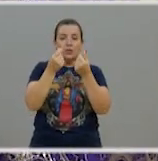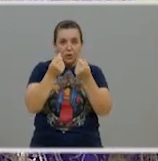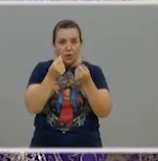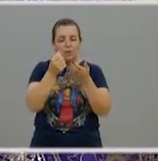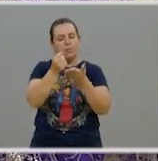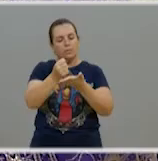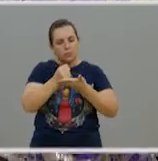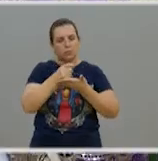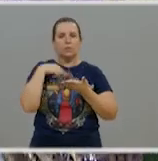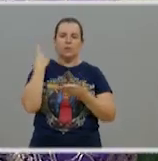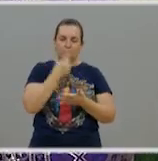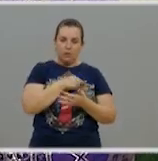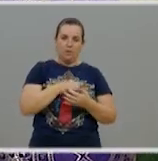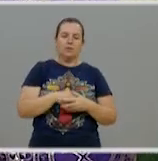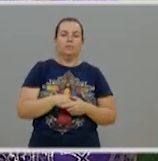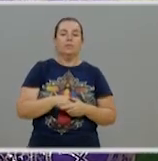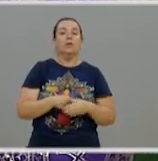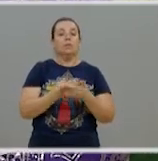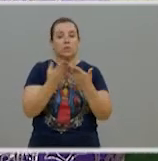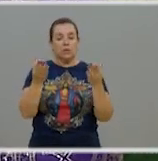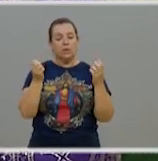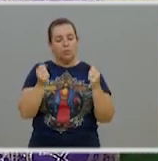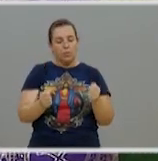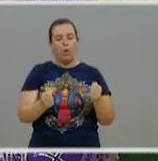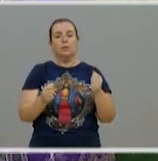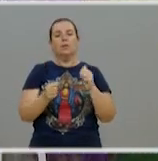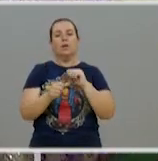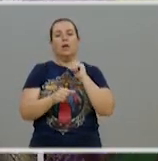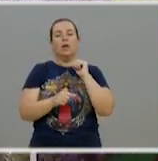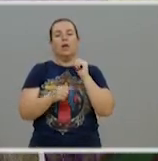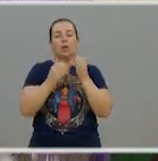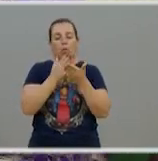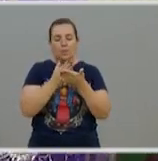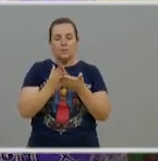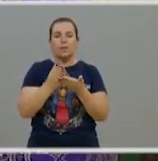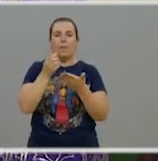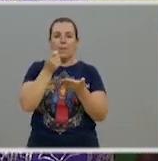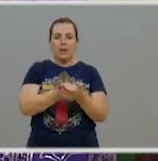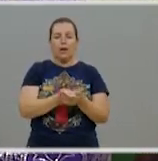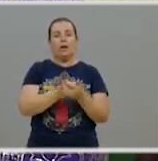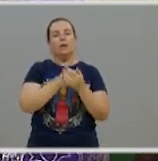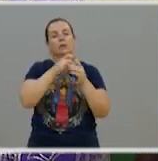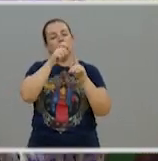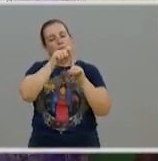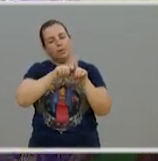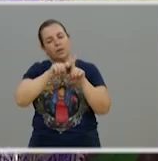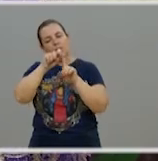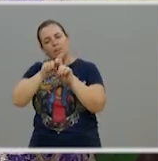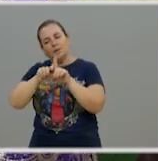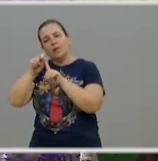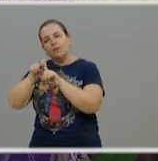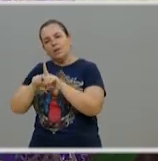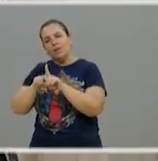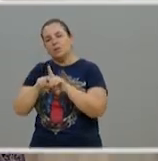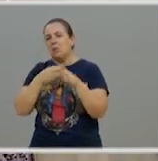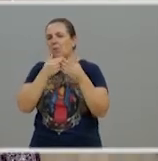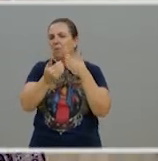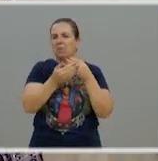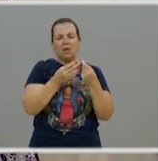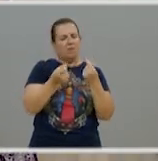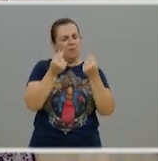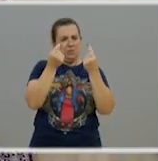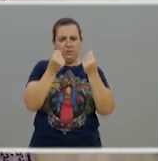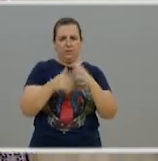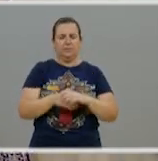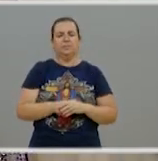como madrinha, no mês de julho, você vai receber um escapulário. A madrinha, Nossa